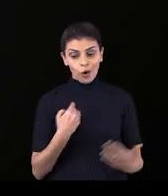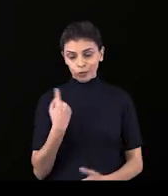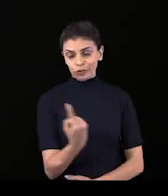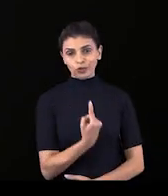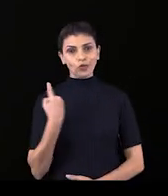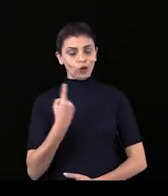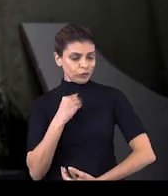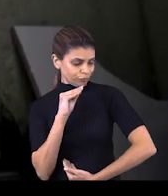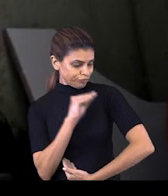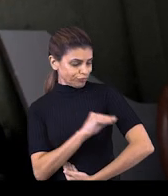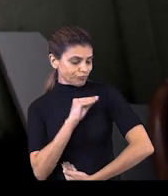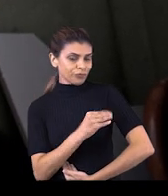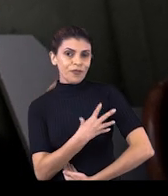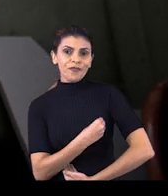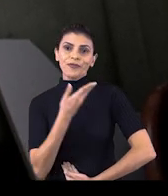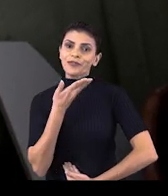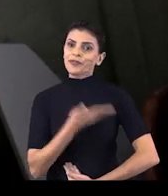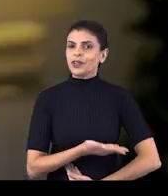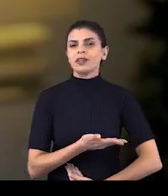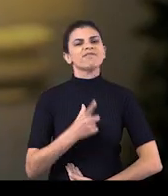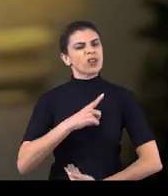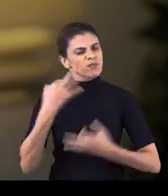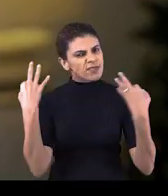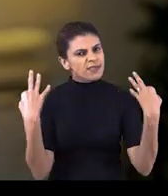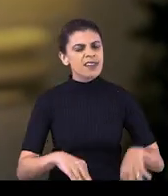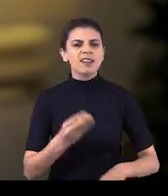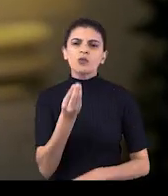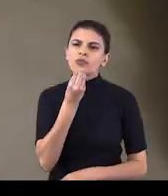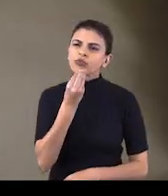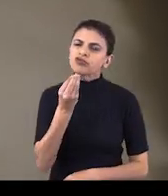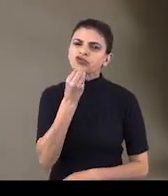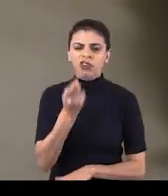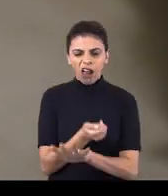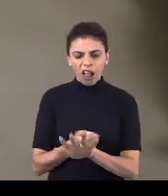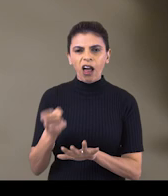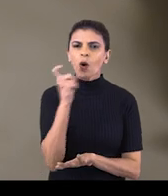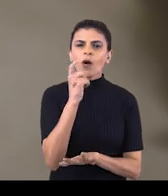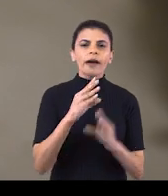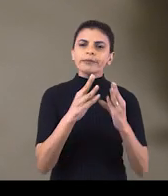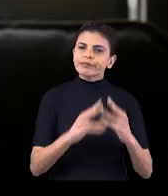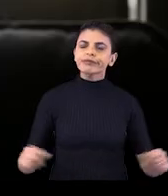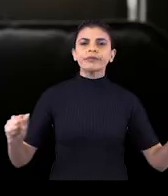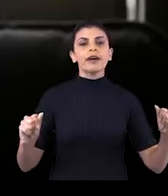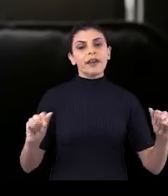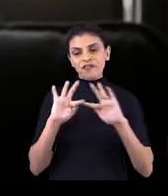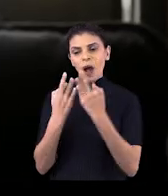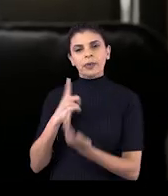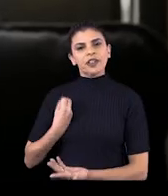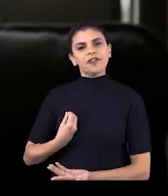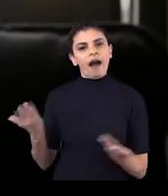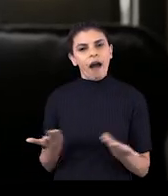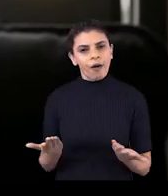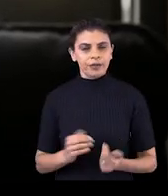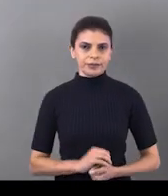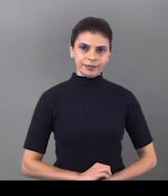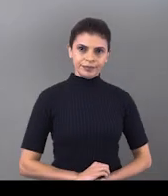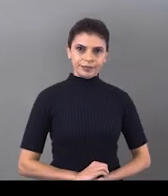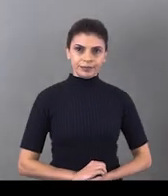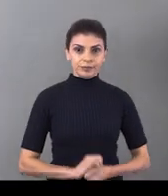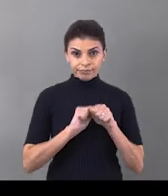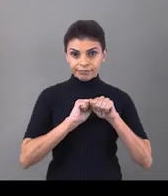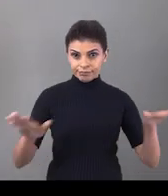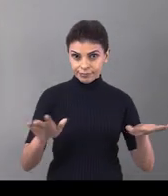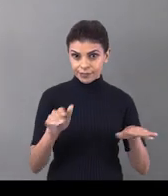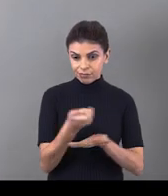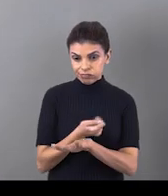E hoje eu tenho que criar meu filho sozinho e tenho certeza que se não fosse as fake news, a minha família estaria aqui ainda. Quem